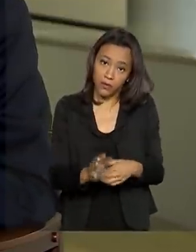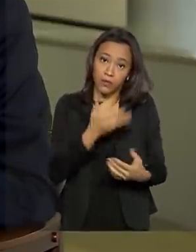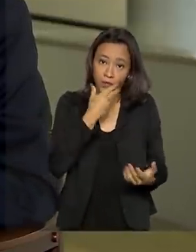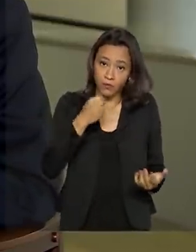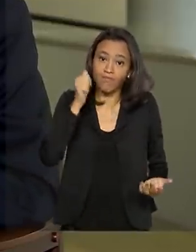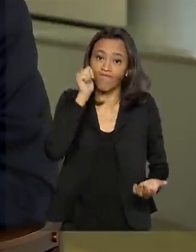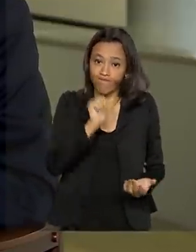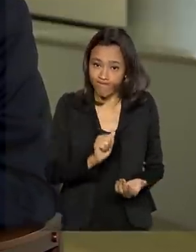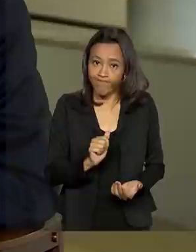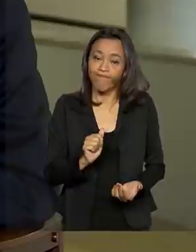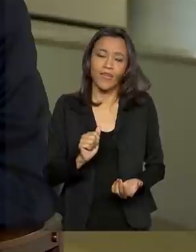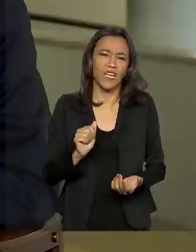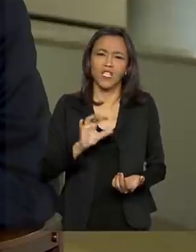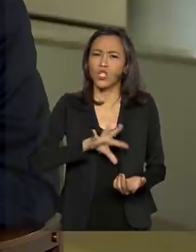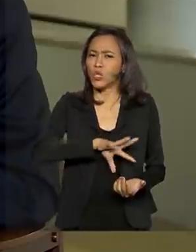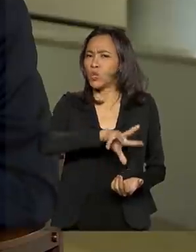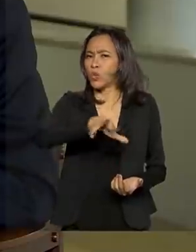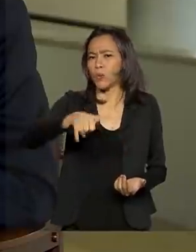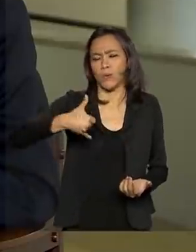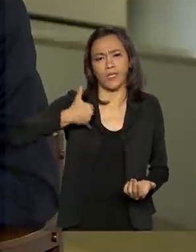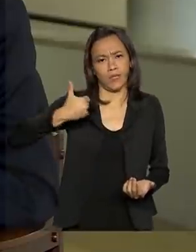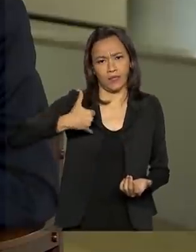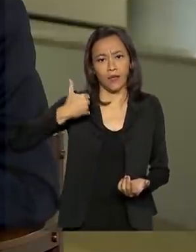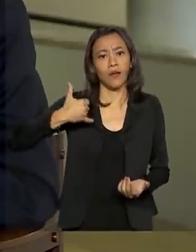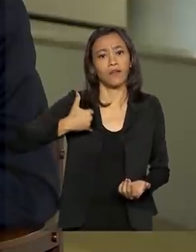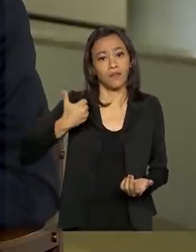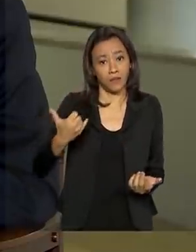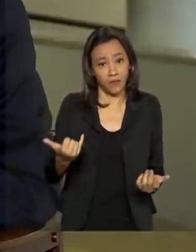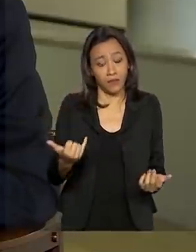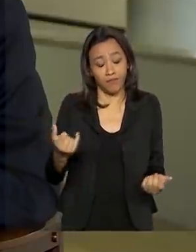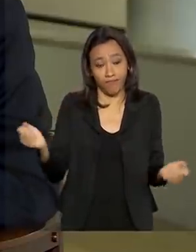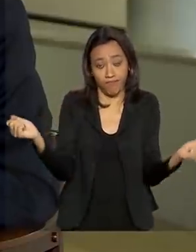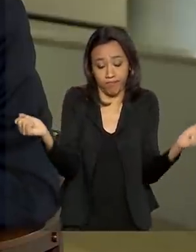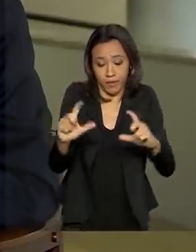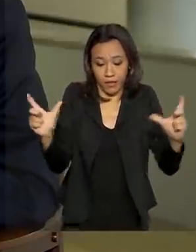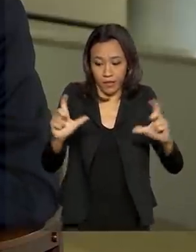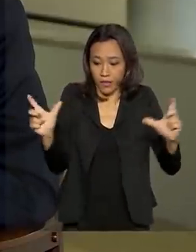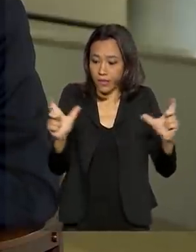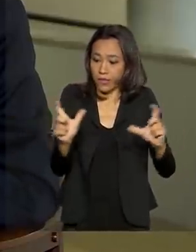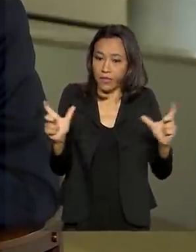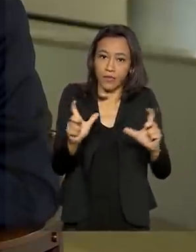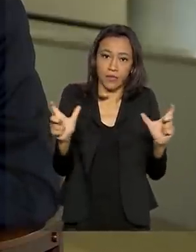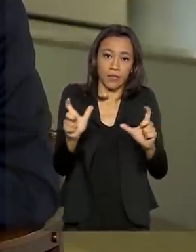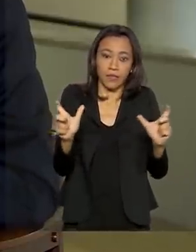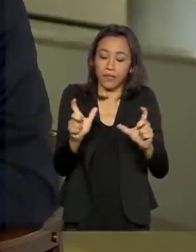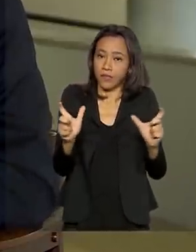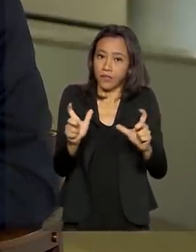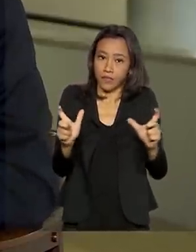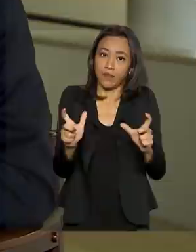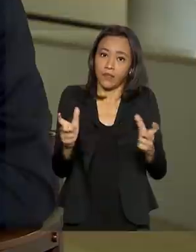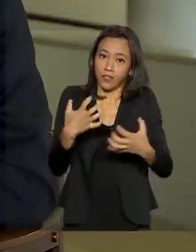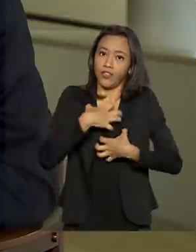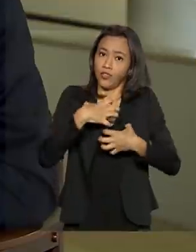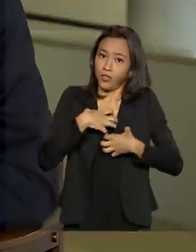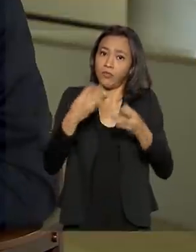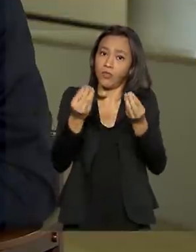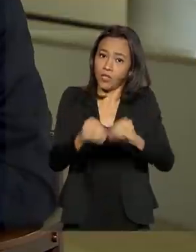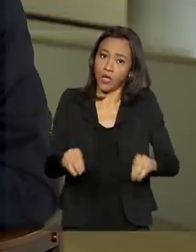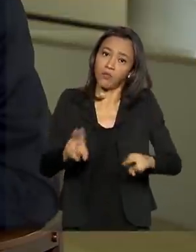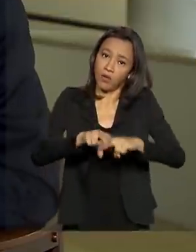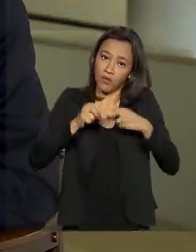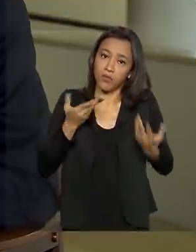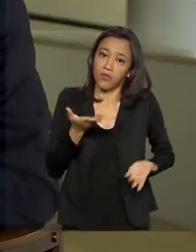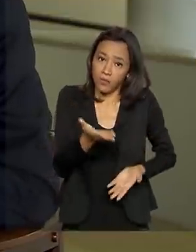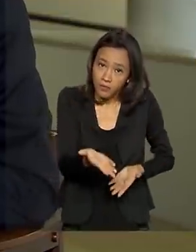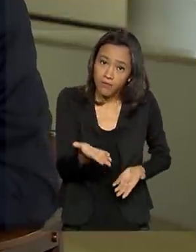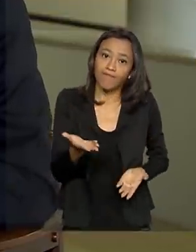brasileiras de todas as idades acabaram se vendo afetados seriamente por essa situação que as